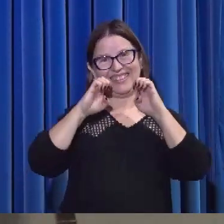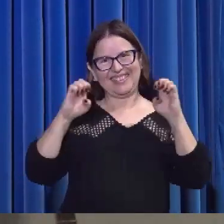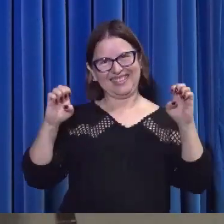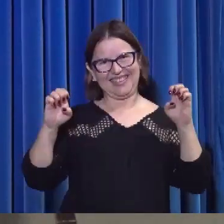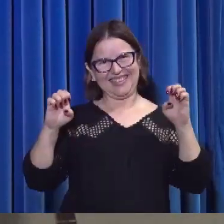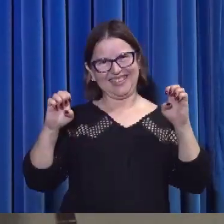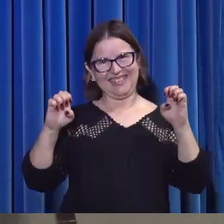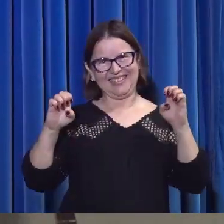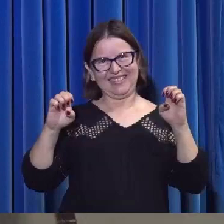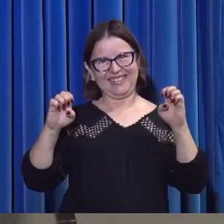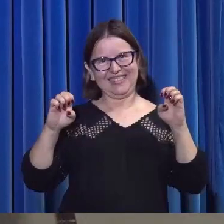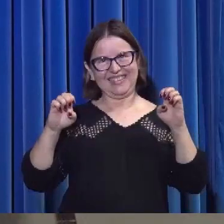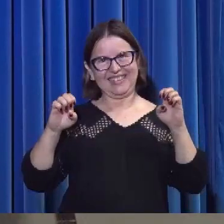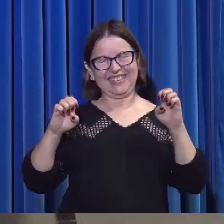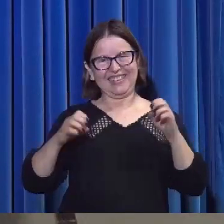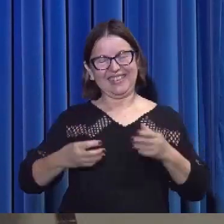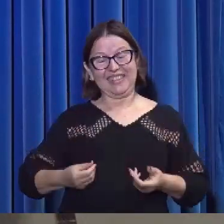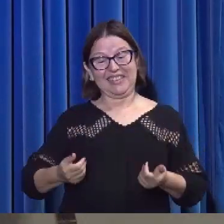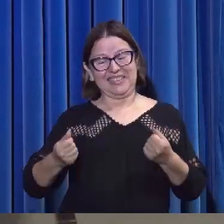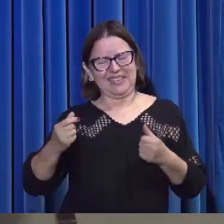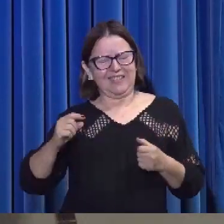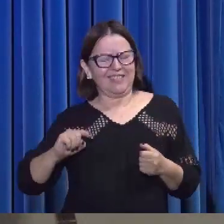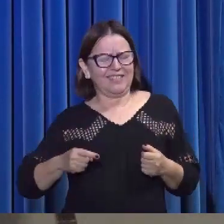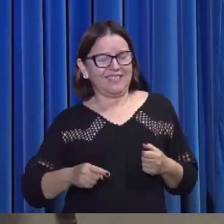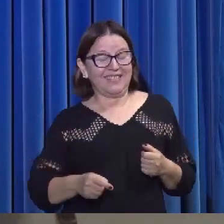das insondáveis riquezas de Cristo.